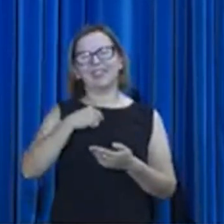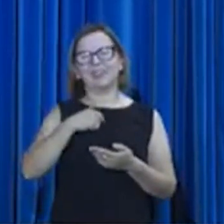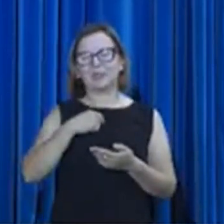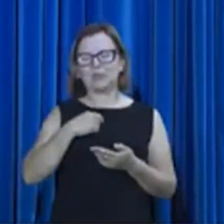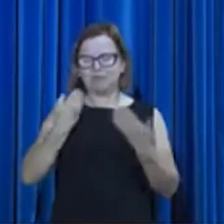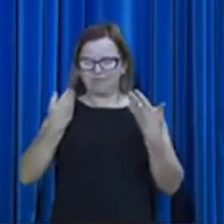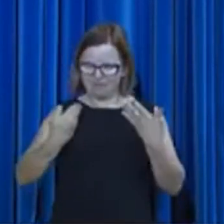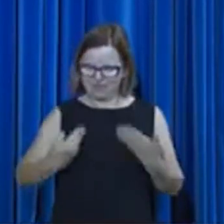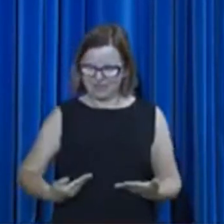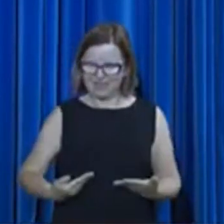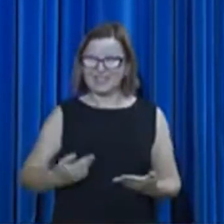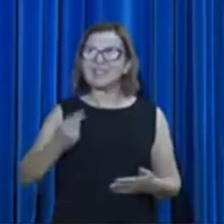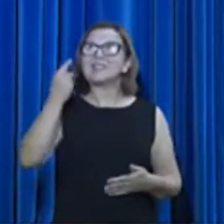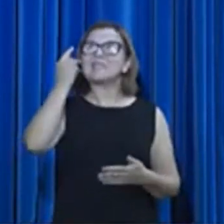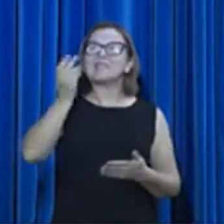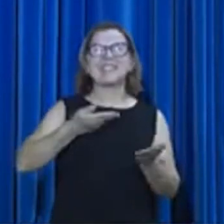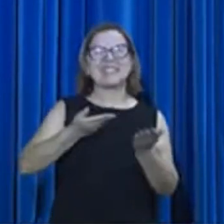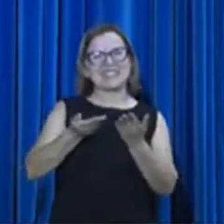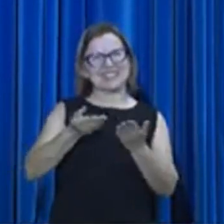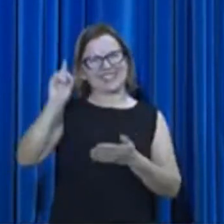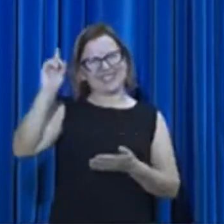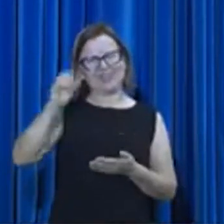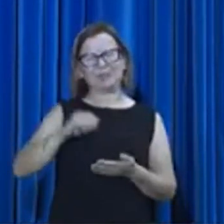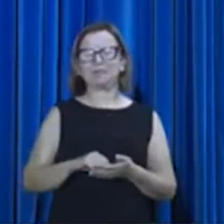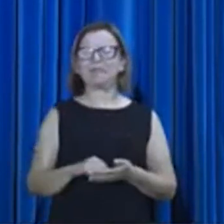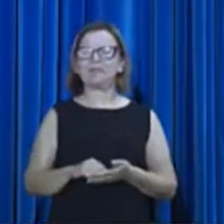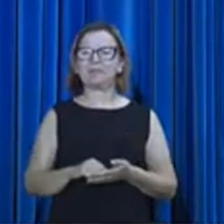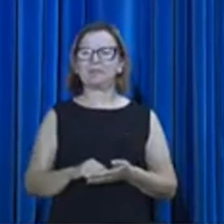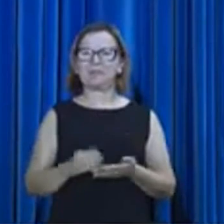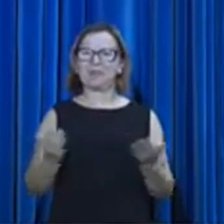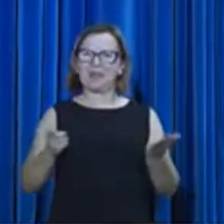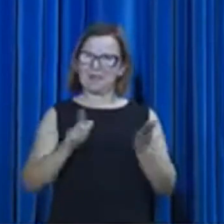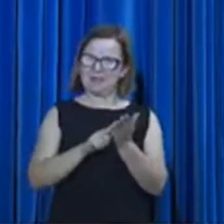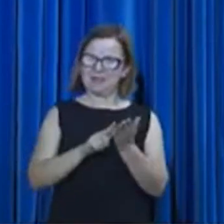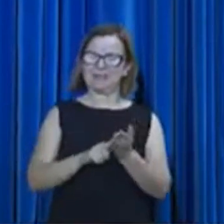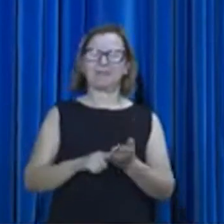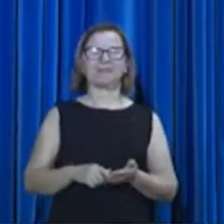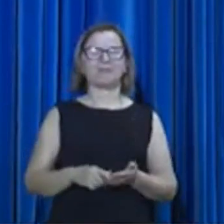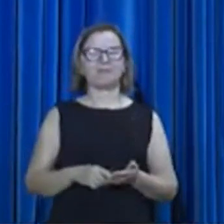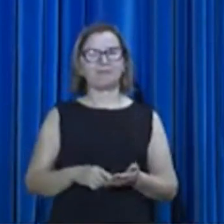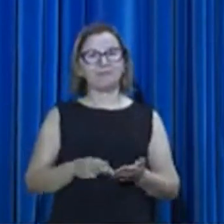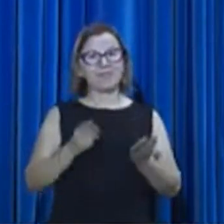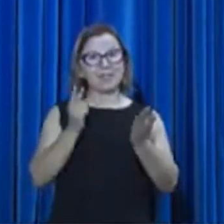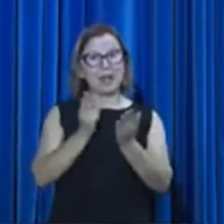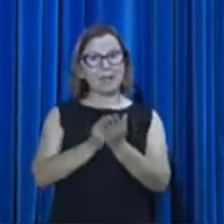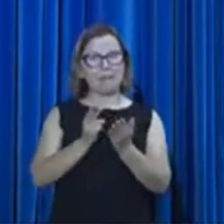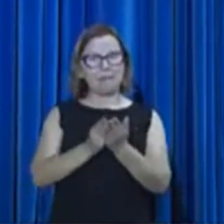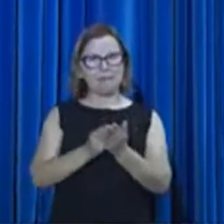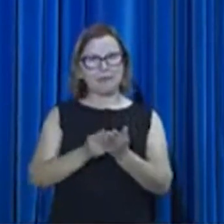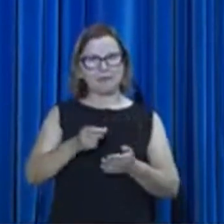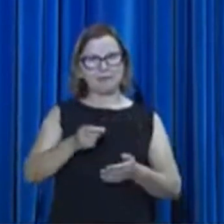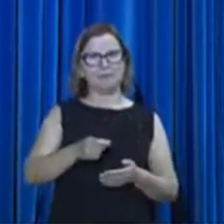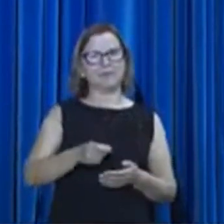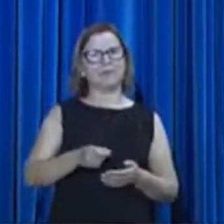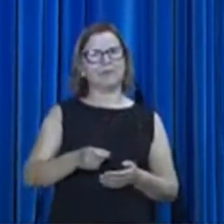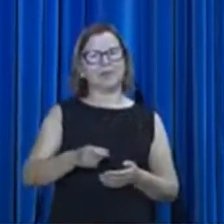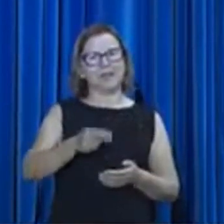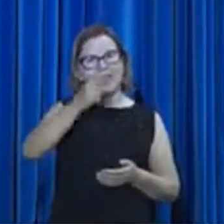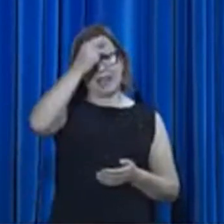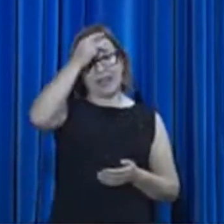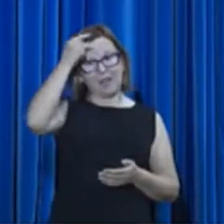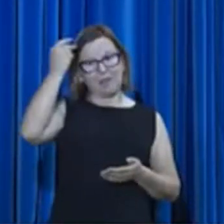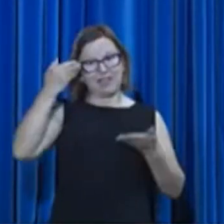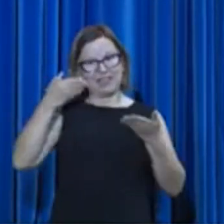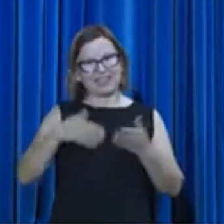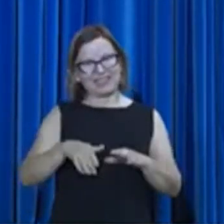Voltando ao texto do boletim, mesmo a nova criatura, e aí nós estamos incluídos nisso,